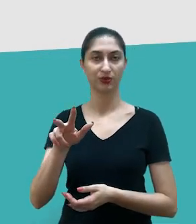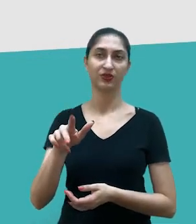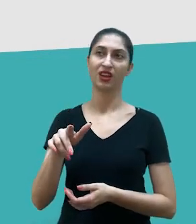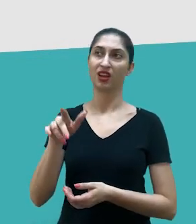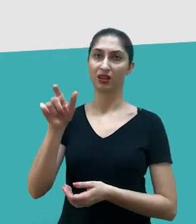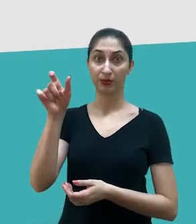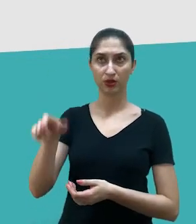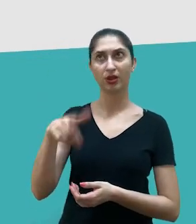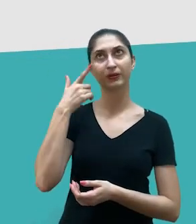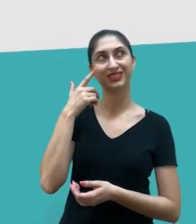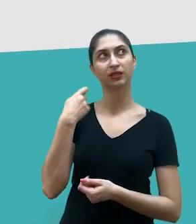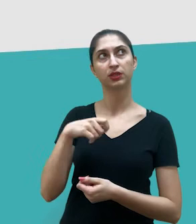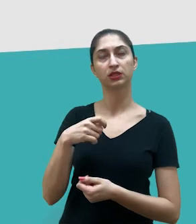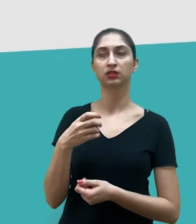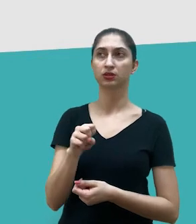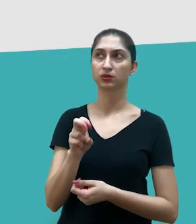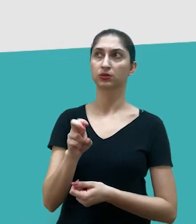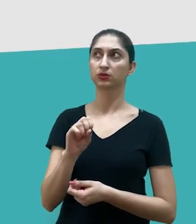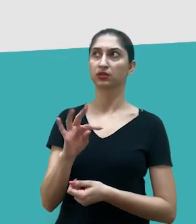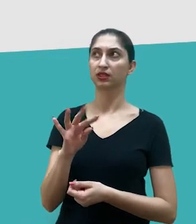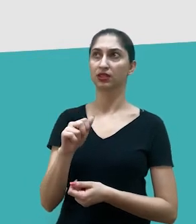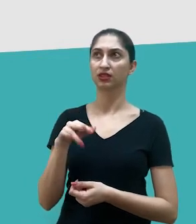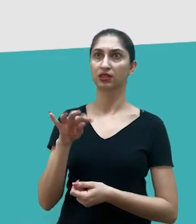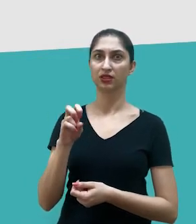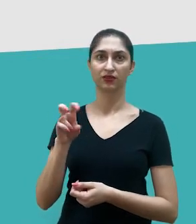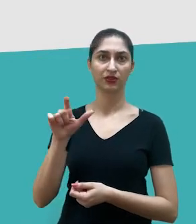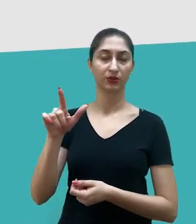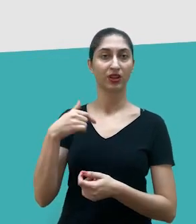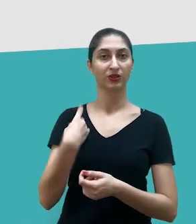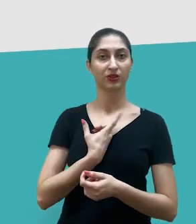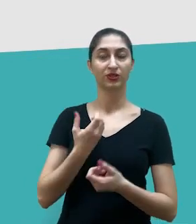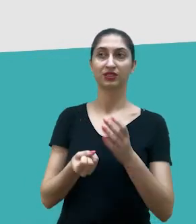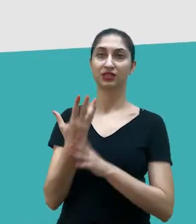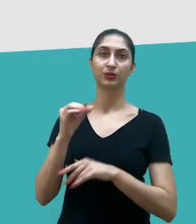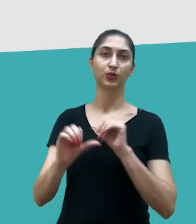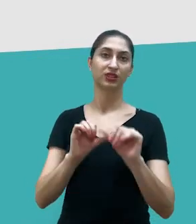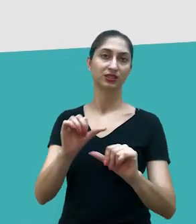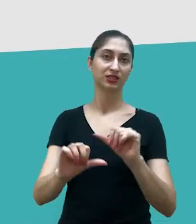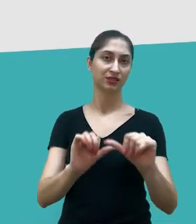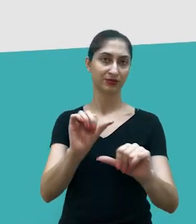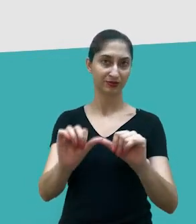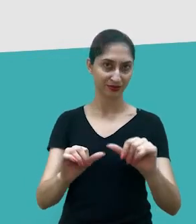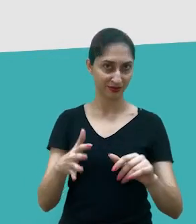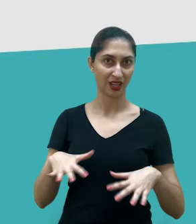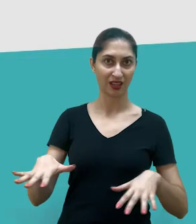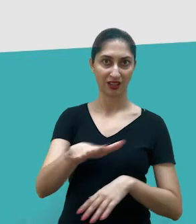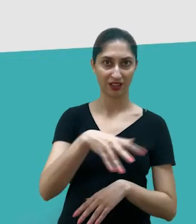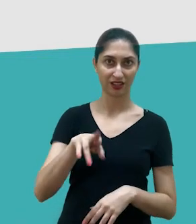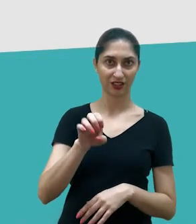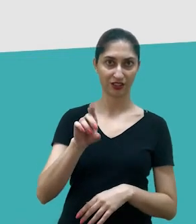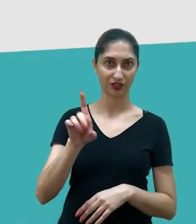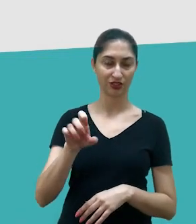Nossa, preciso ter algo sustentável. E aí a gente vai criando aquela cadeia de transformação, a rede